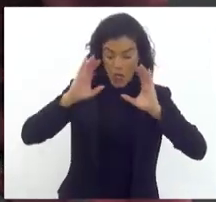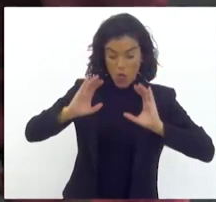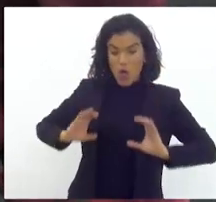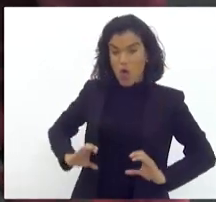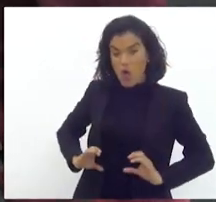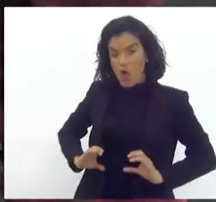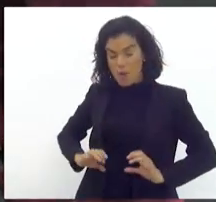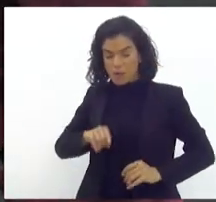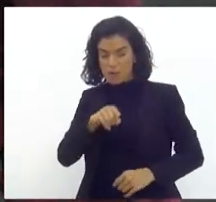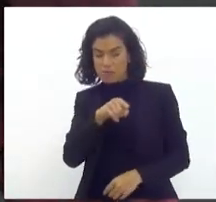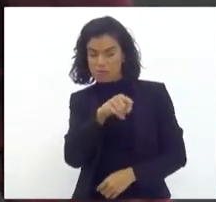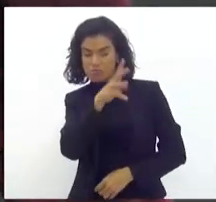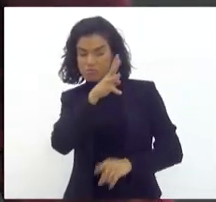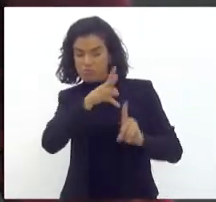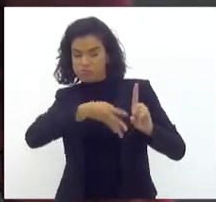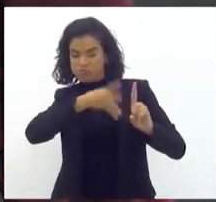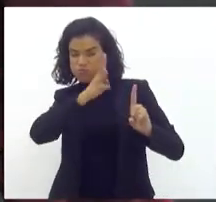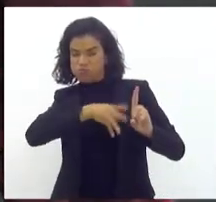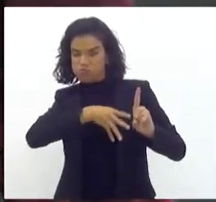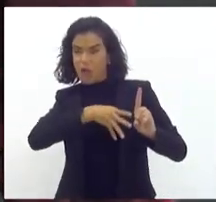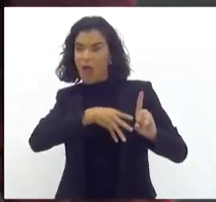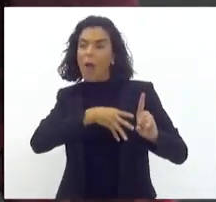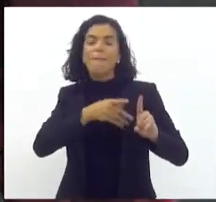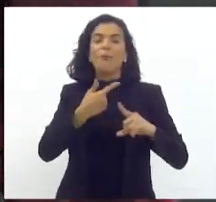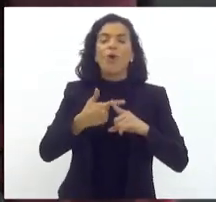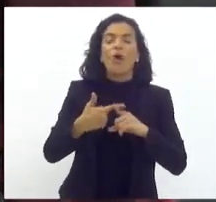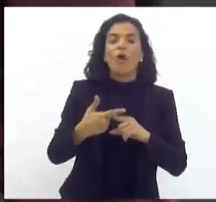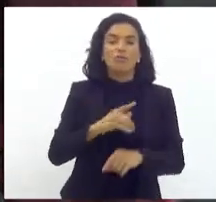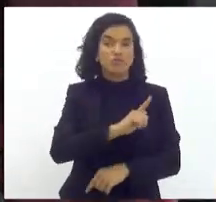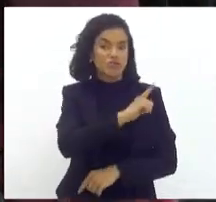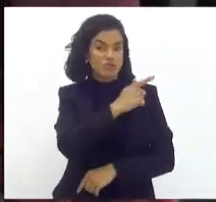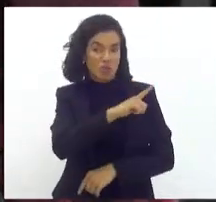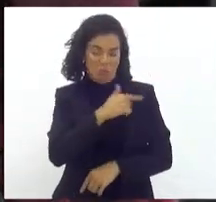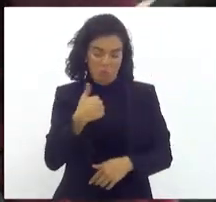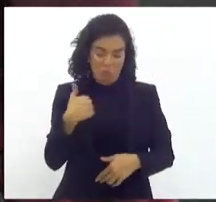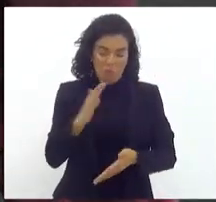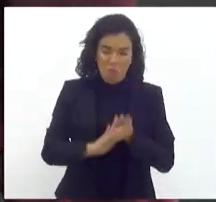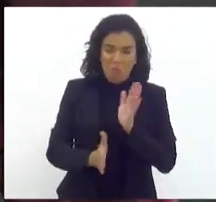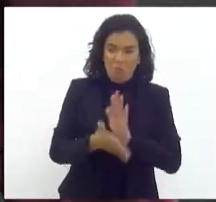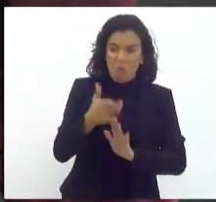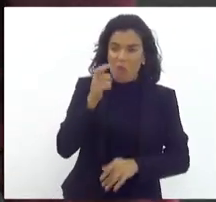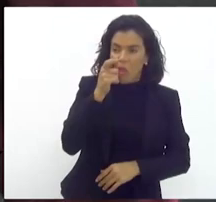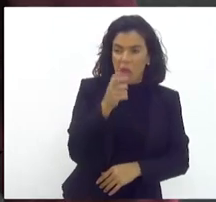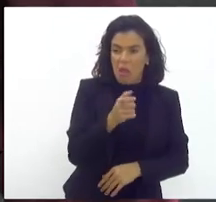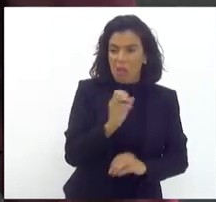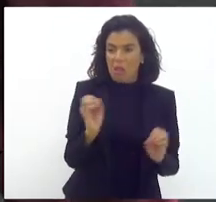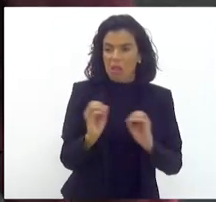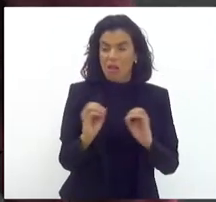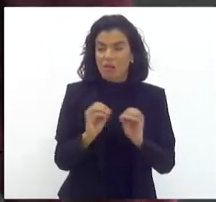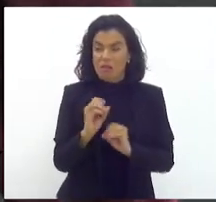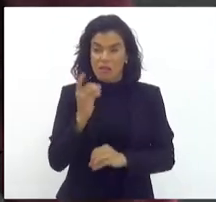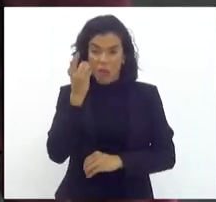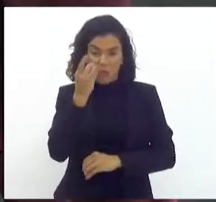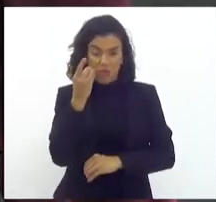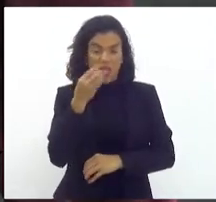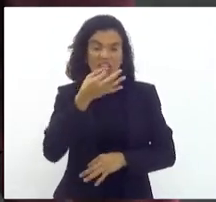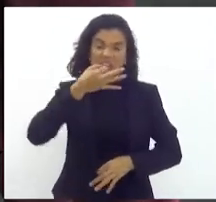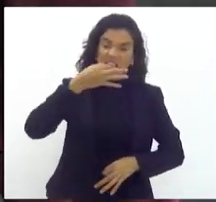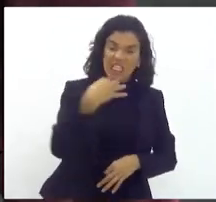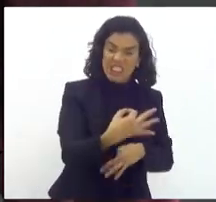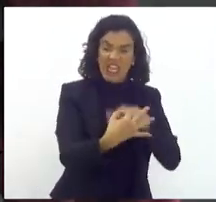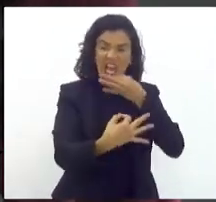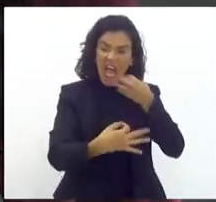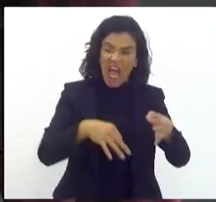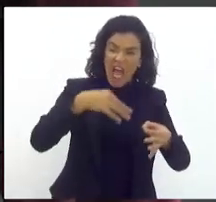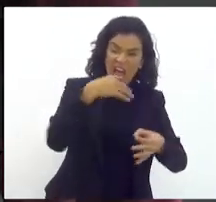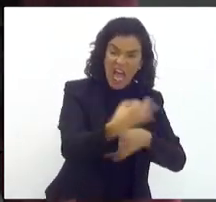do que que o gestor faz a mim não me interessa se o deputado que critica